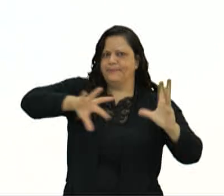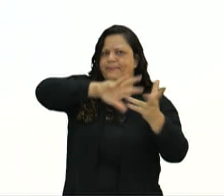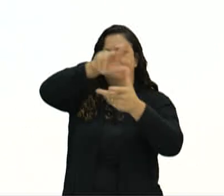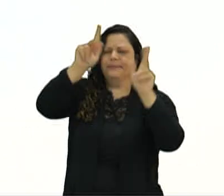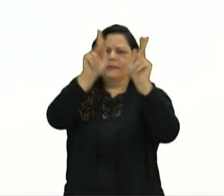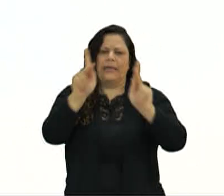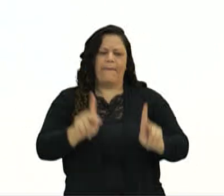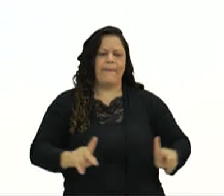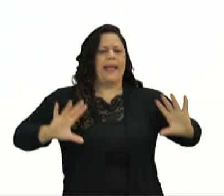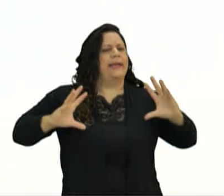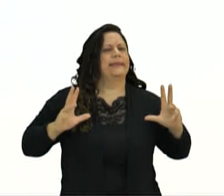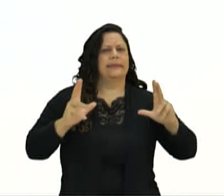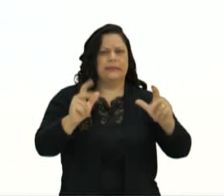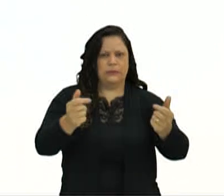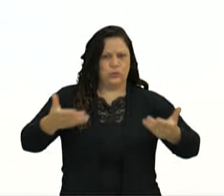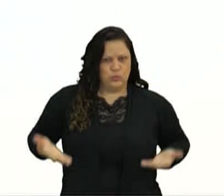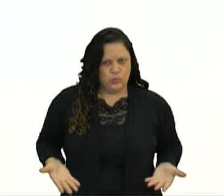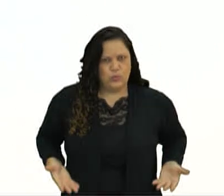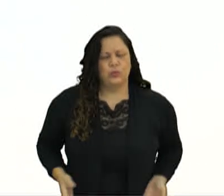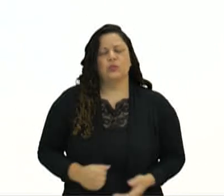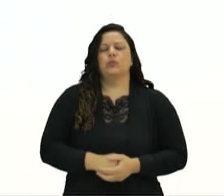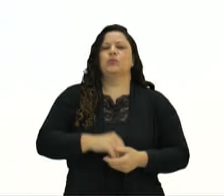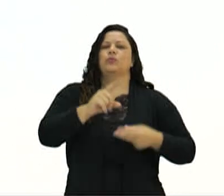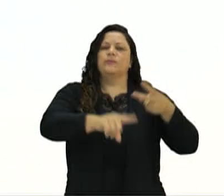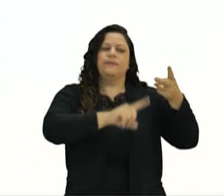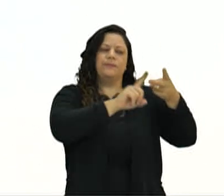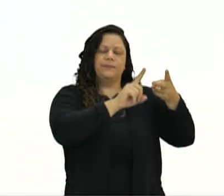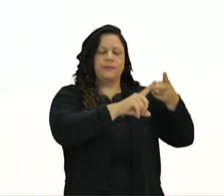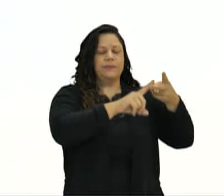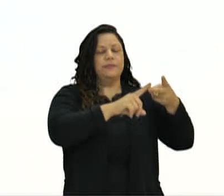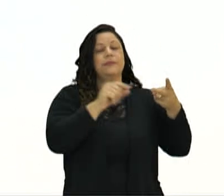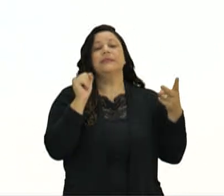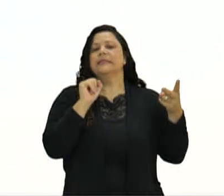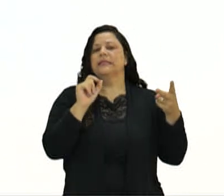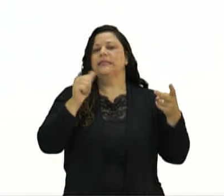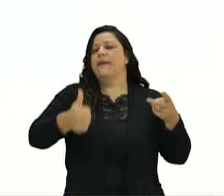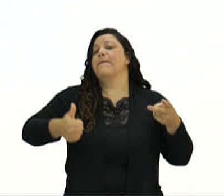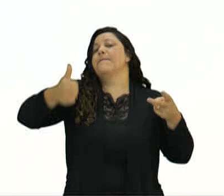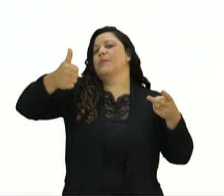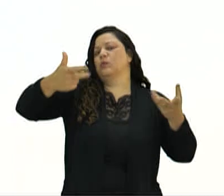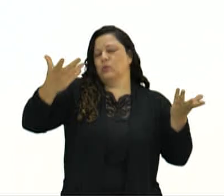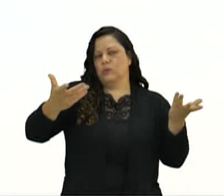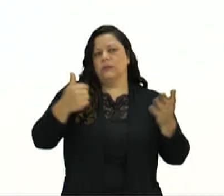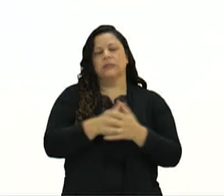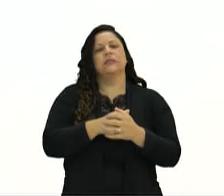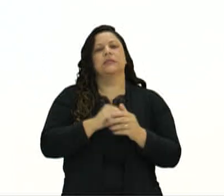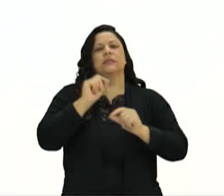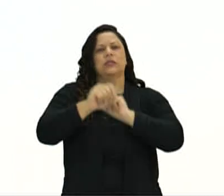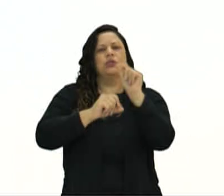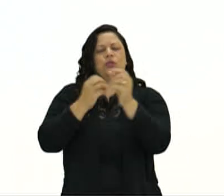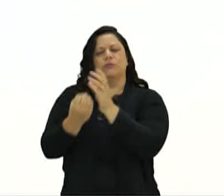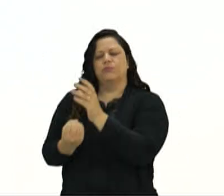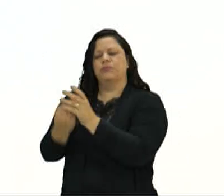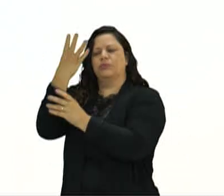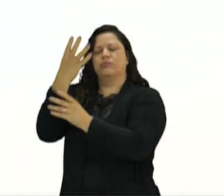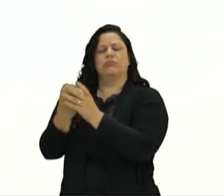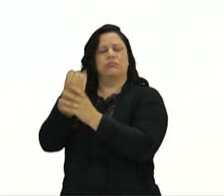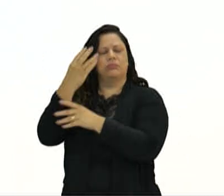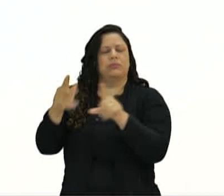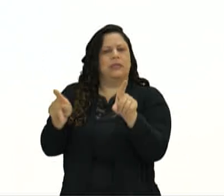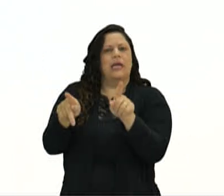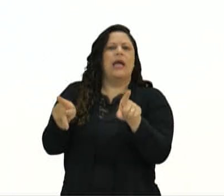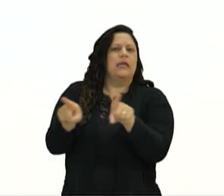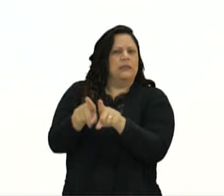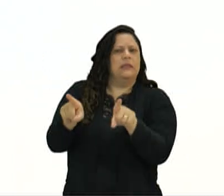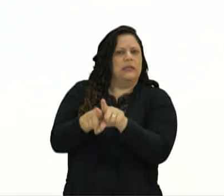entre os homens seria uma delas. Já as leis positivas são aquelas engendradas, criadas pelo homem